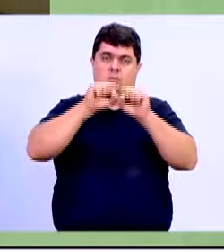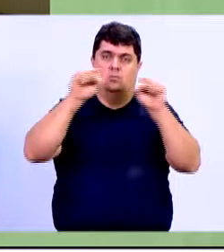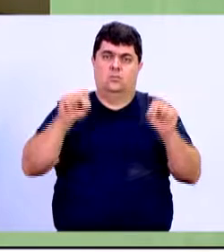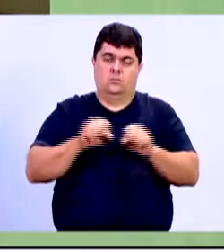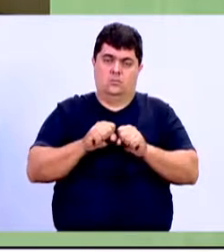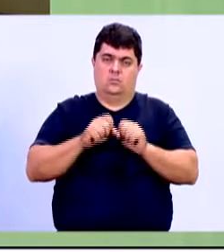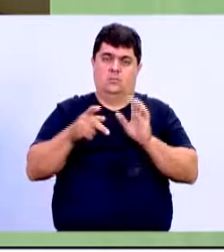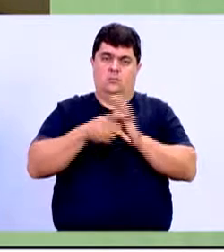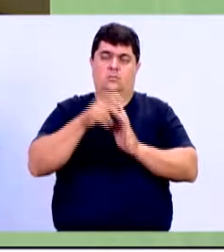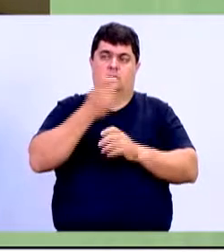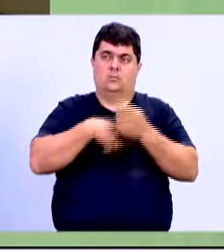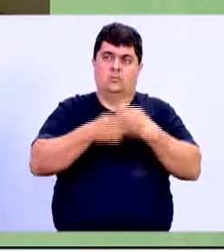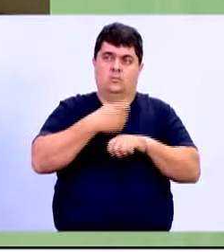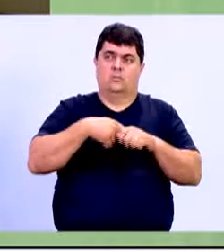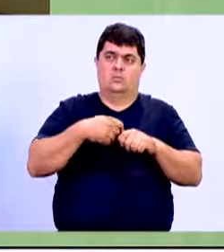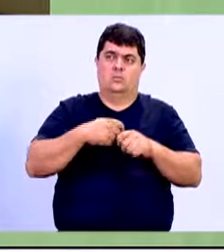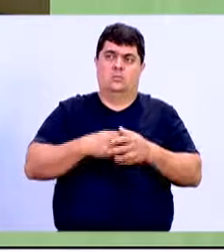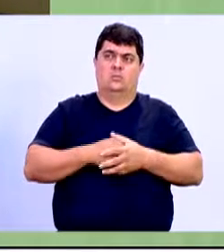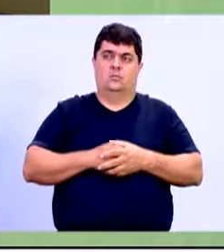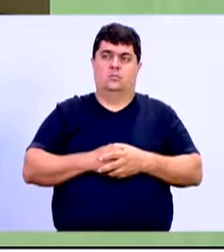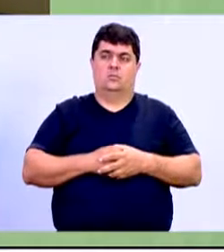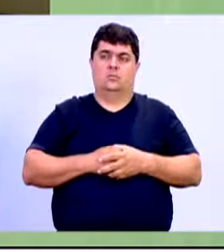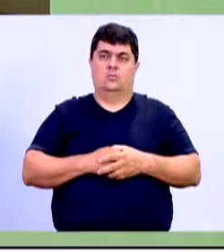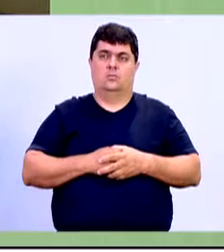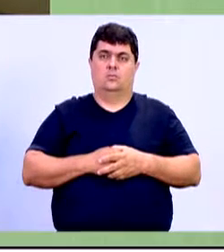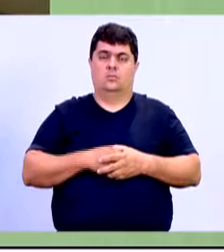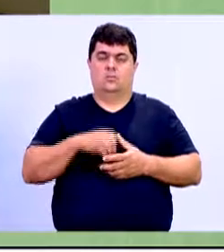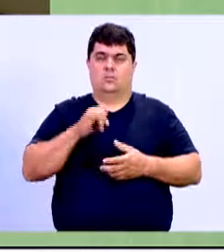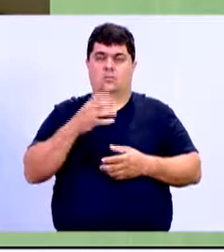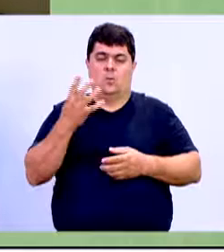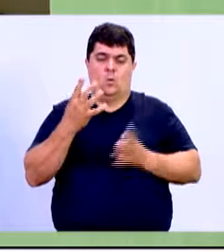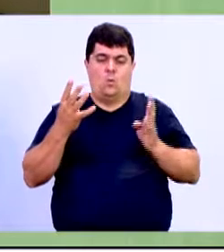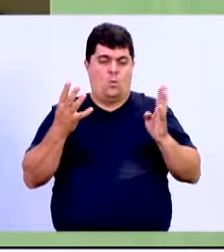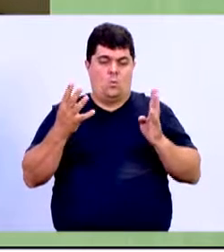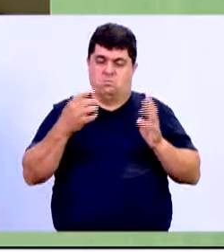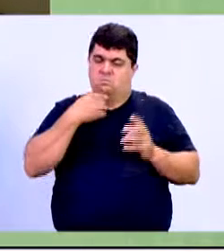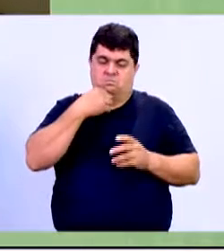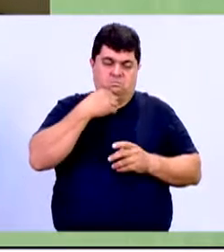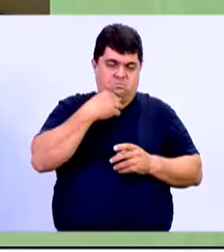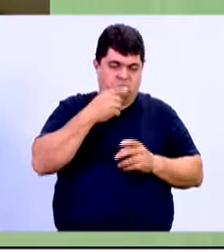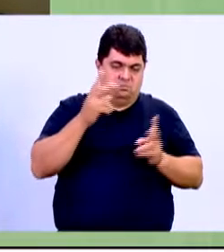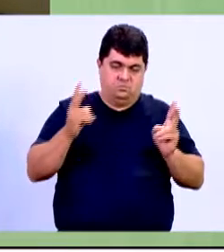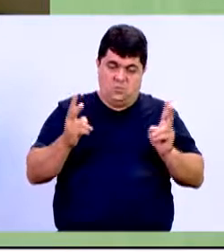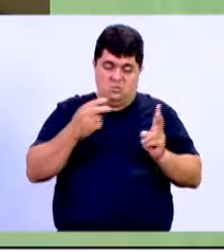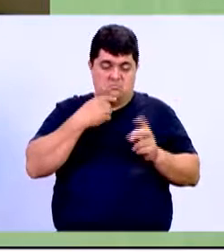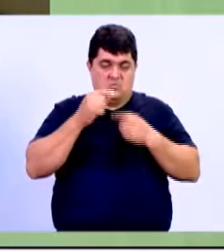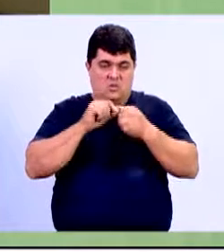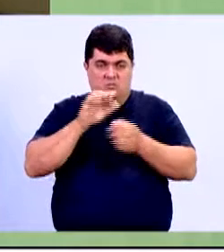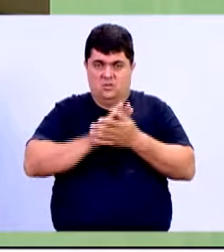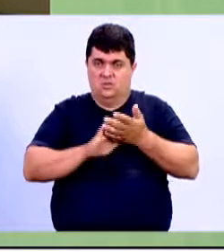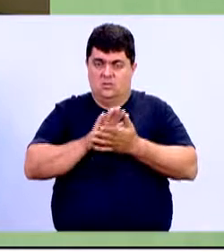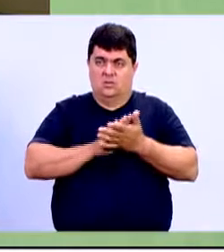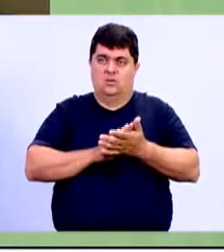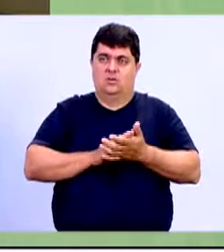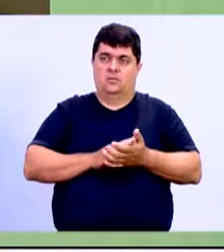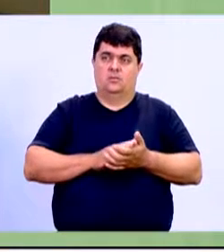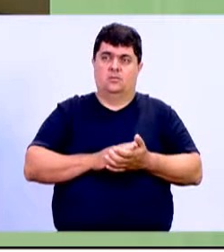Então, tudo remotamente. Então, caso algum desses quatro não consigam resolver o problema, então o que